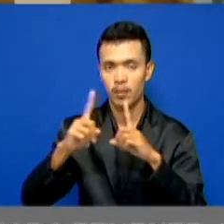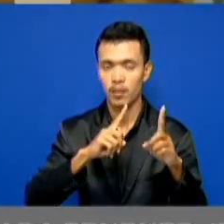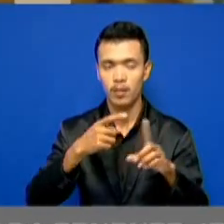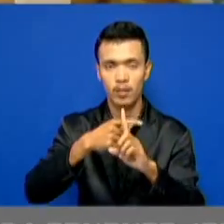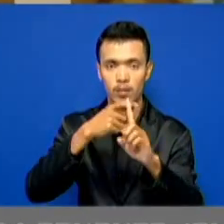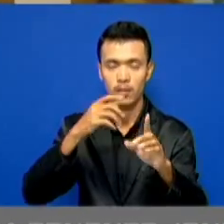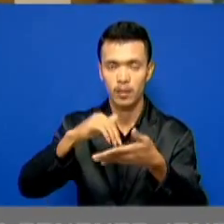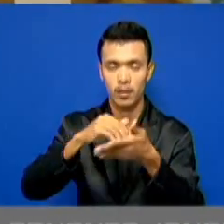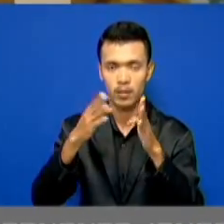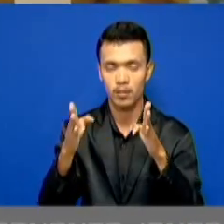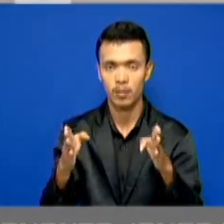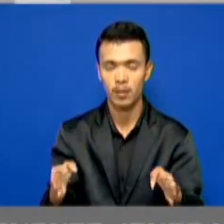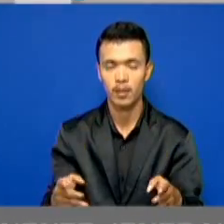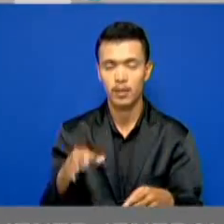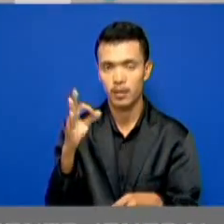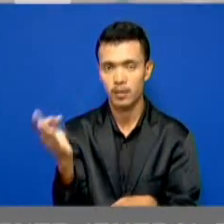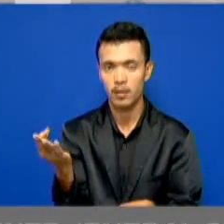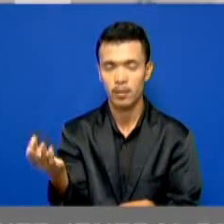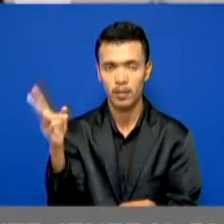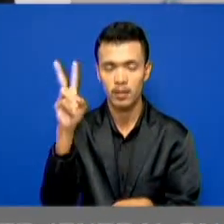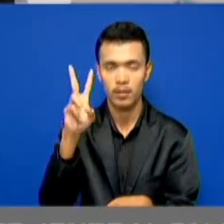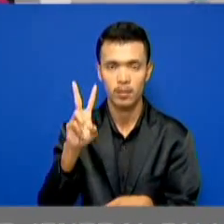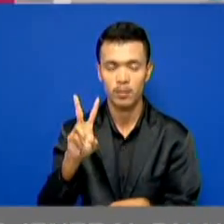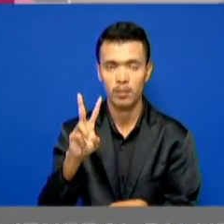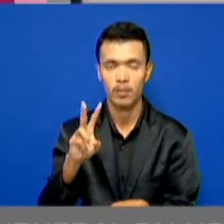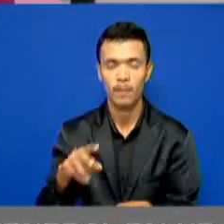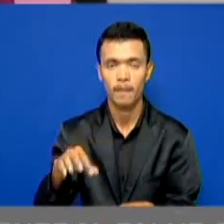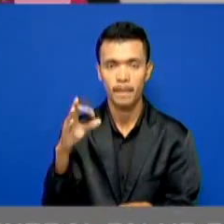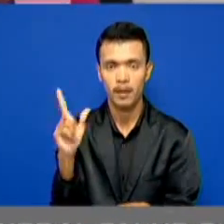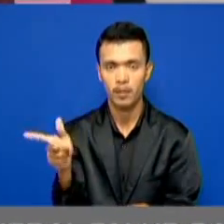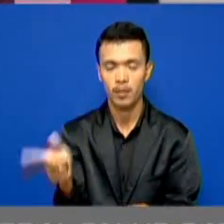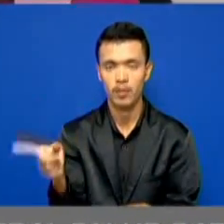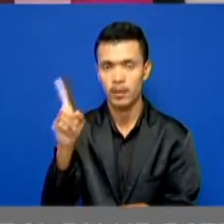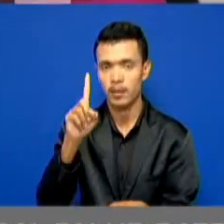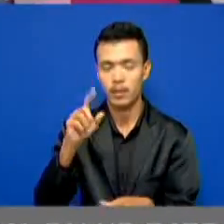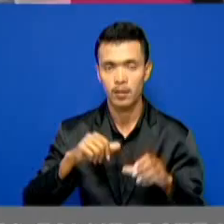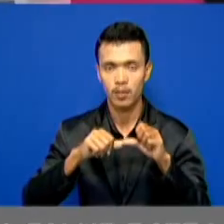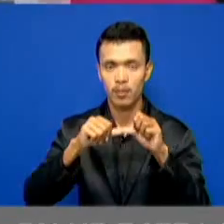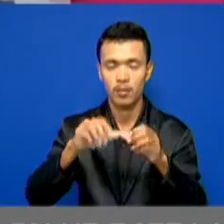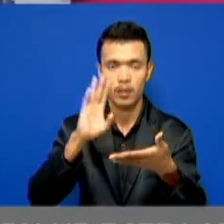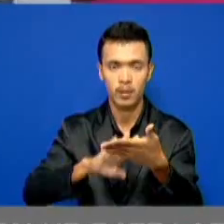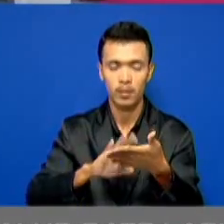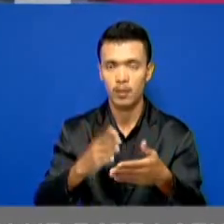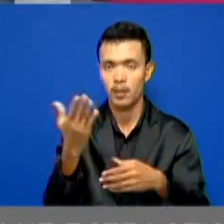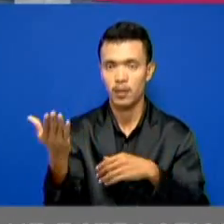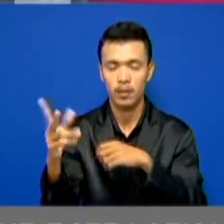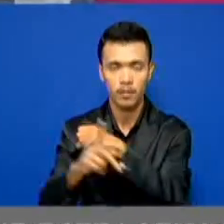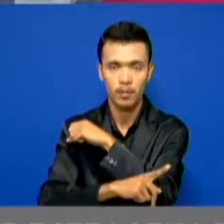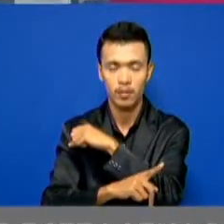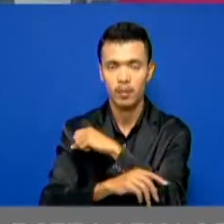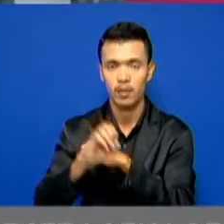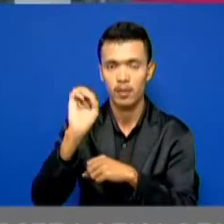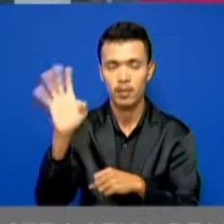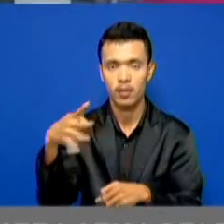Rússi Bolseiro selecionado na Incianulo Recinruane. Na Incianulo Recinida, continua estudo e a Portugal. Na